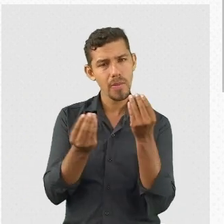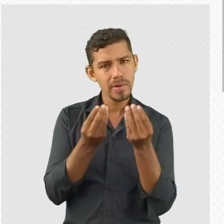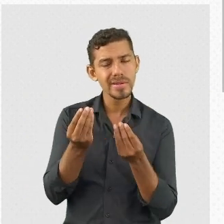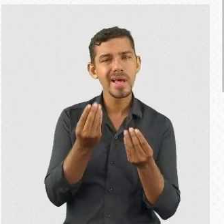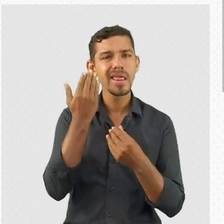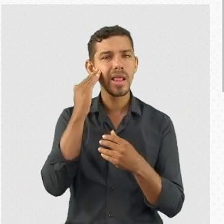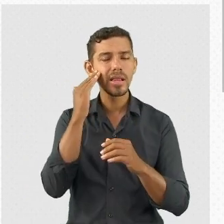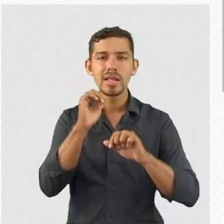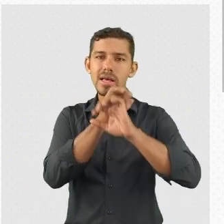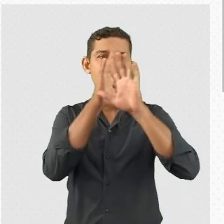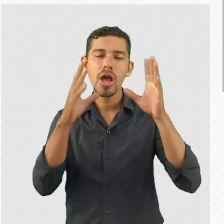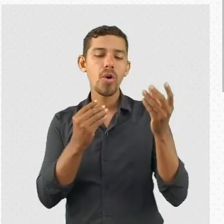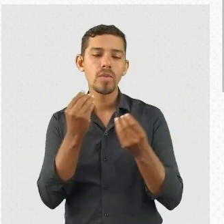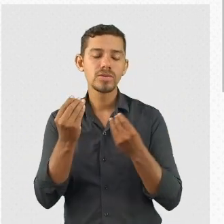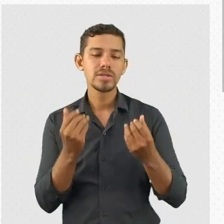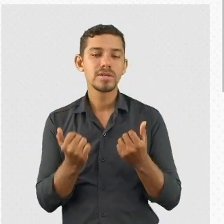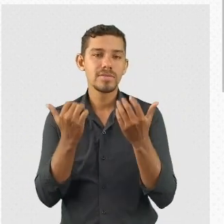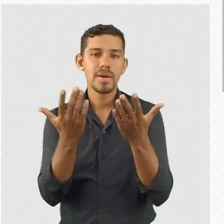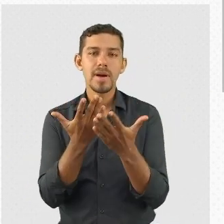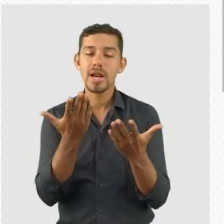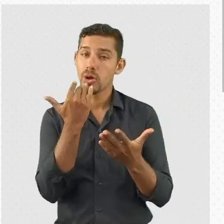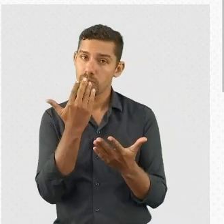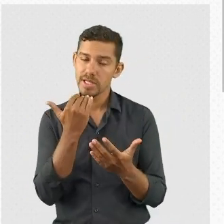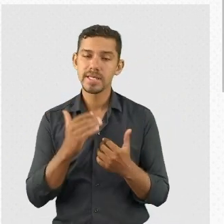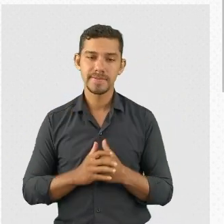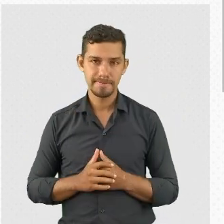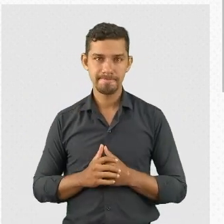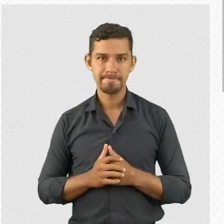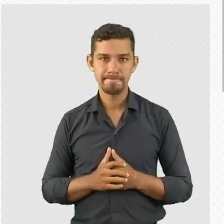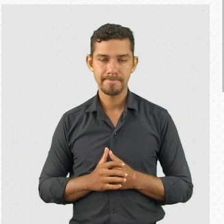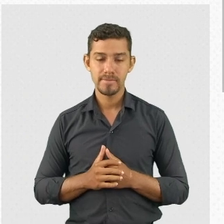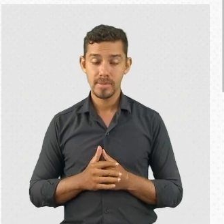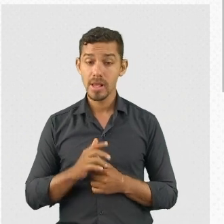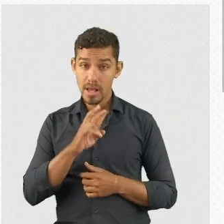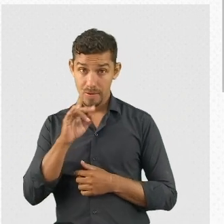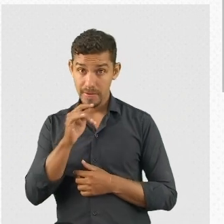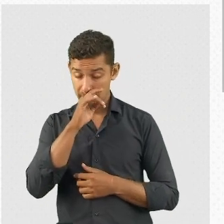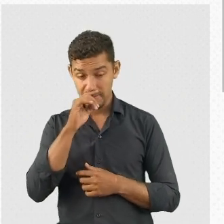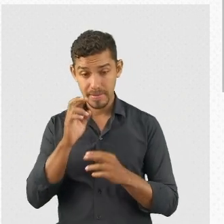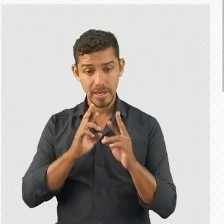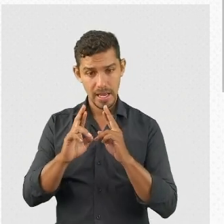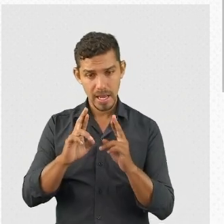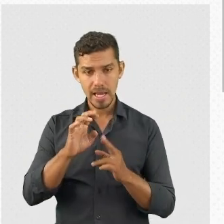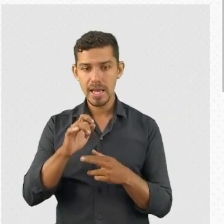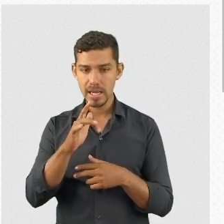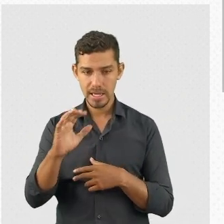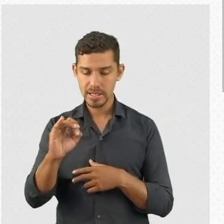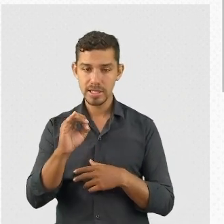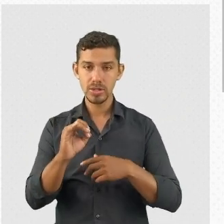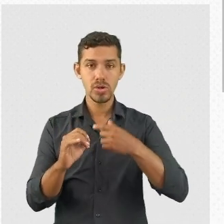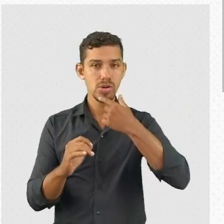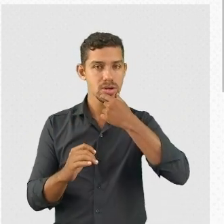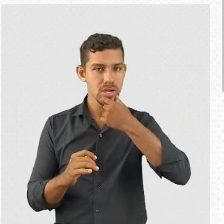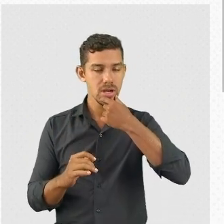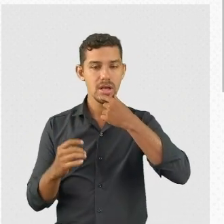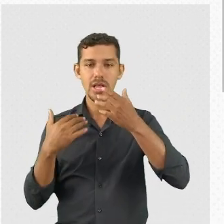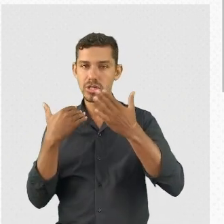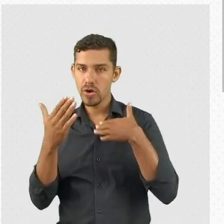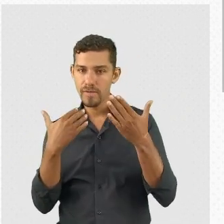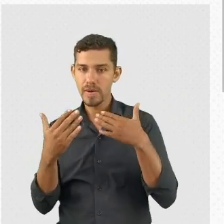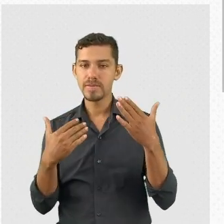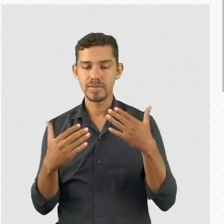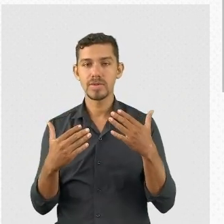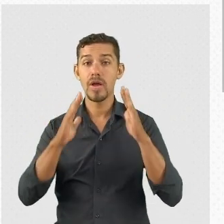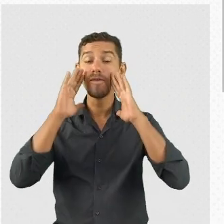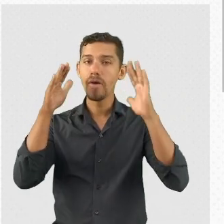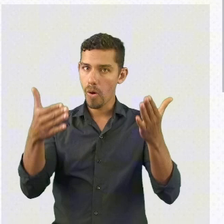de entender como que se prepara comida. E aí a gente faz a relação do idioma que a gente conversa, que é o